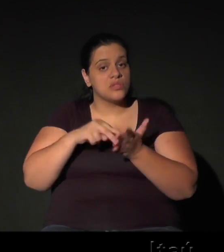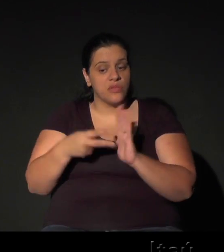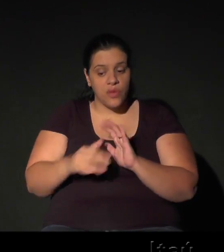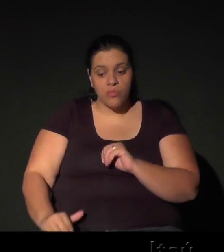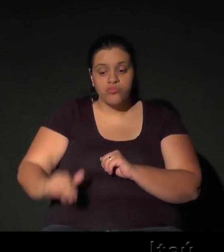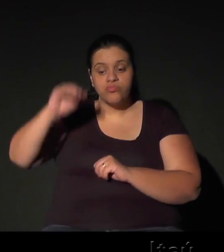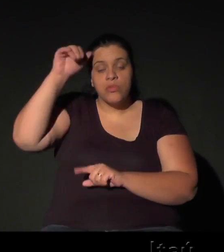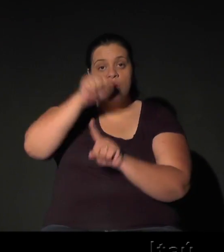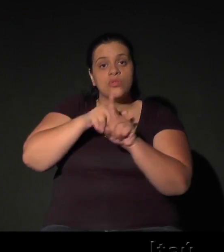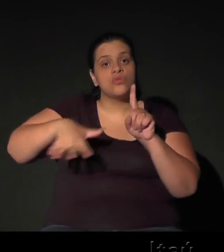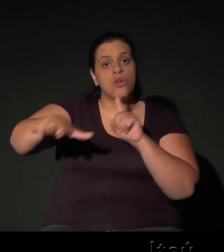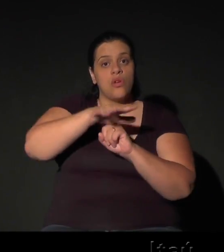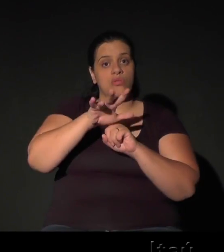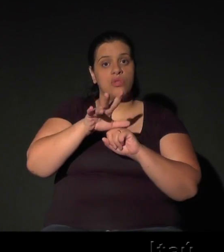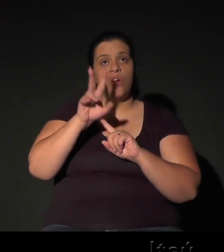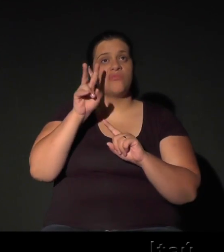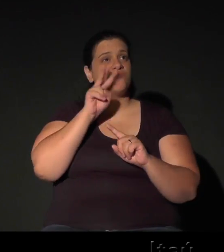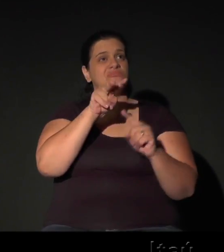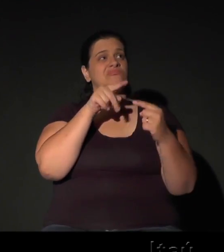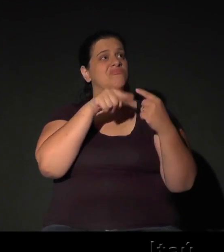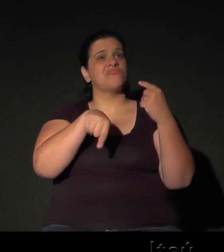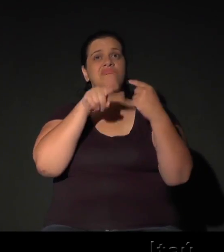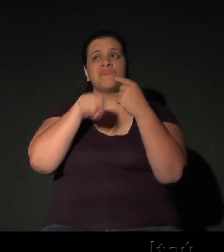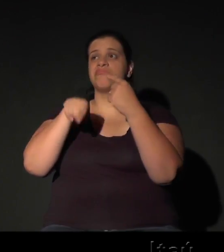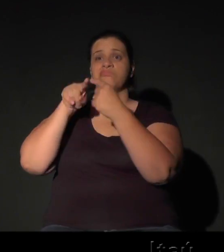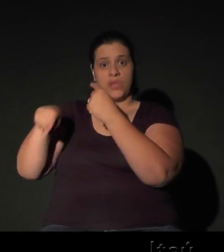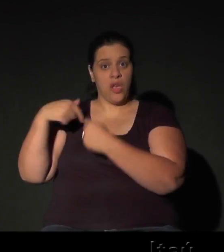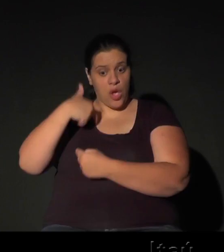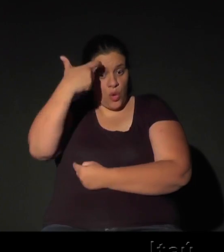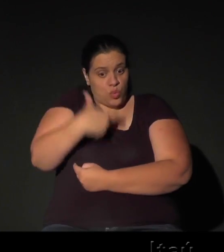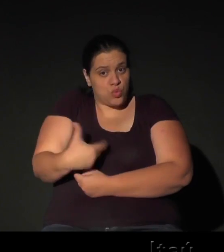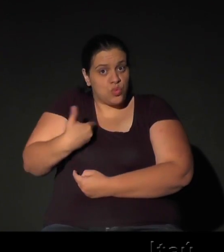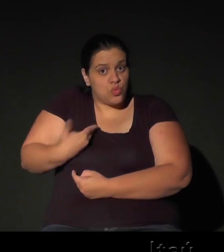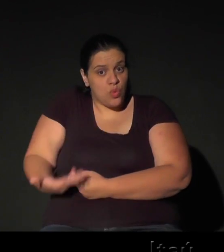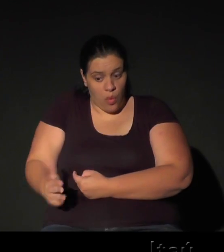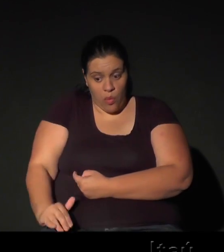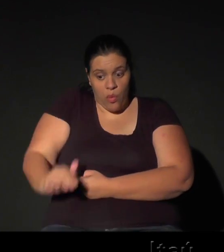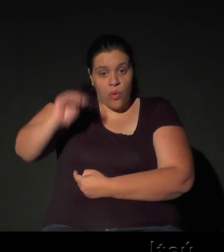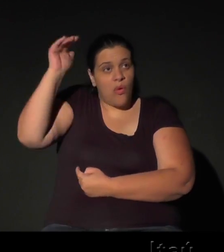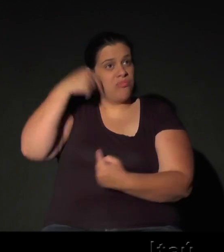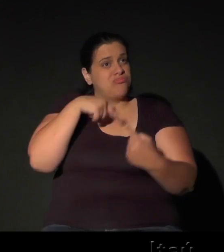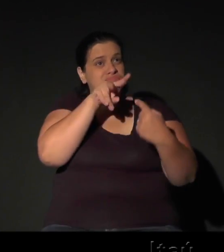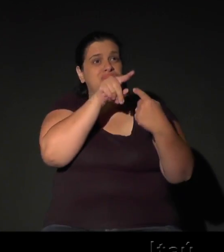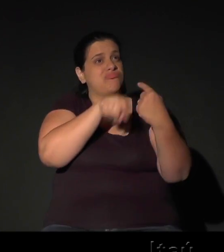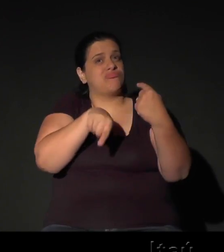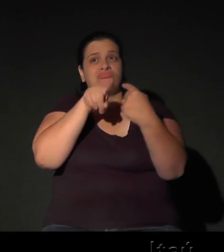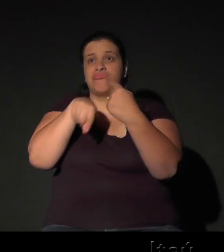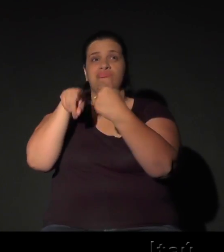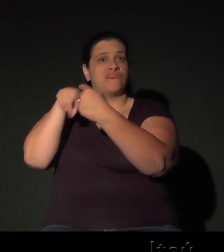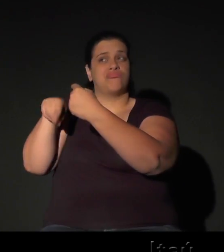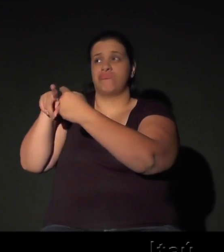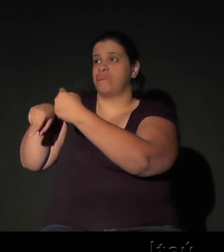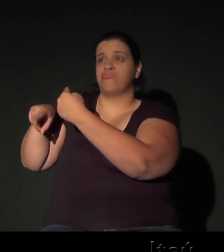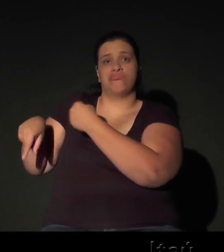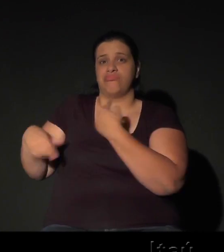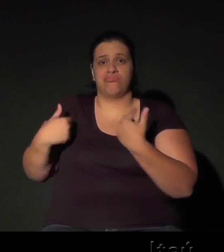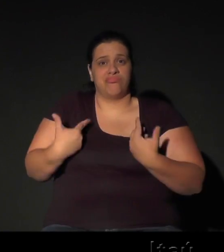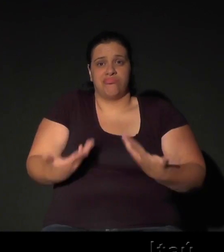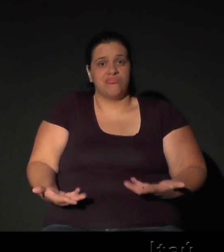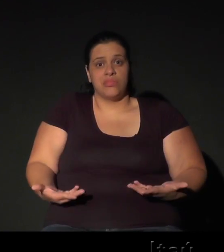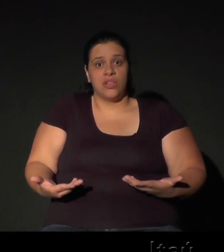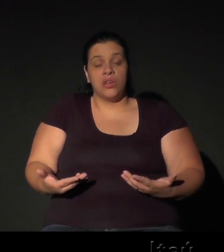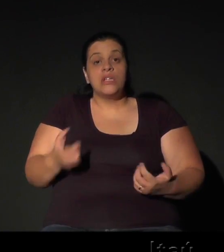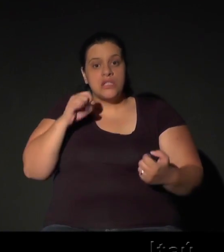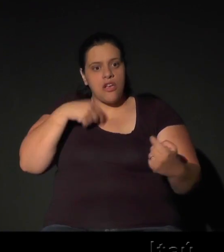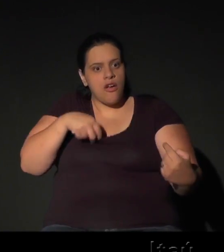crescendo numa sociedade onde você não se enxerga você não se vê eu sou essa Cri eu fui essa criança né onde você não tá a partir do momento que você